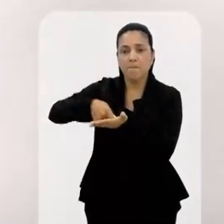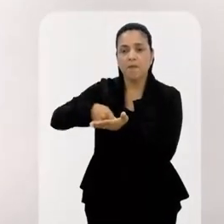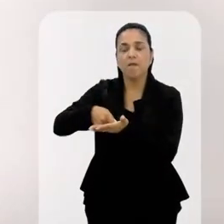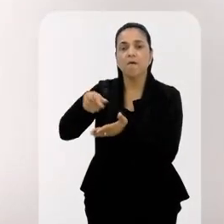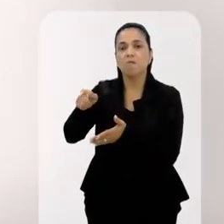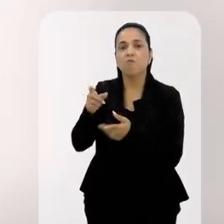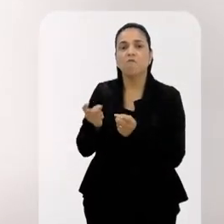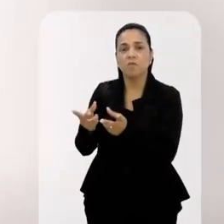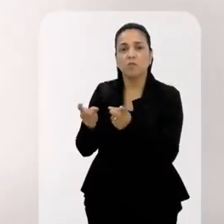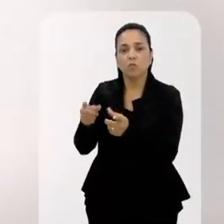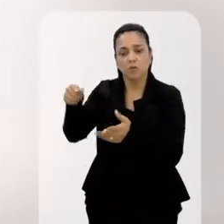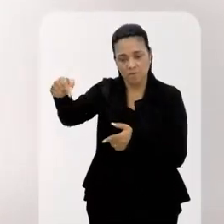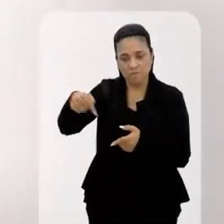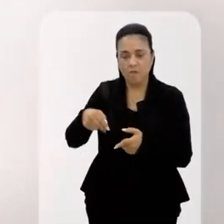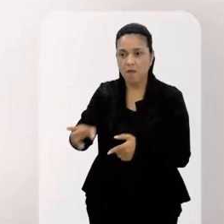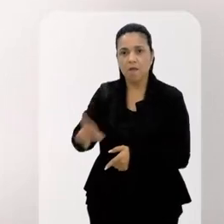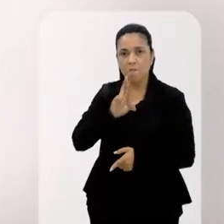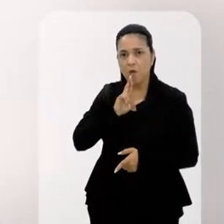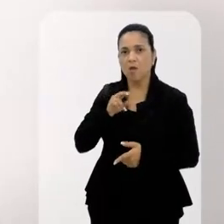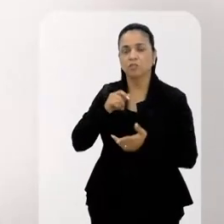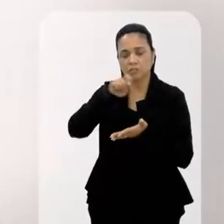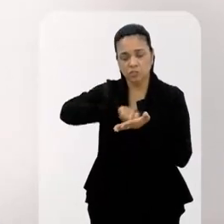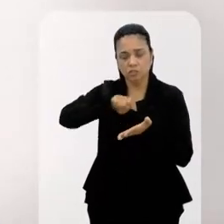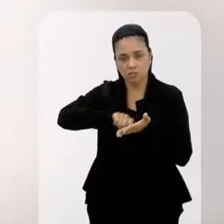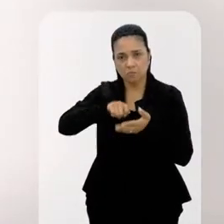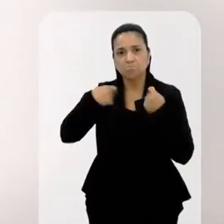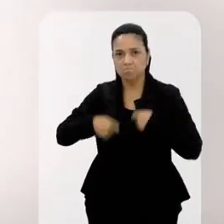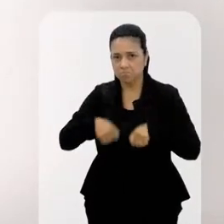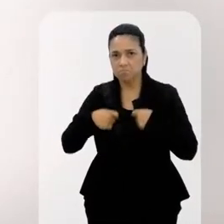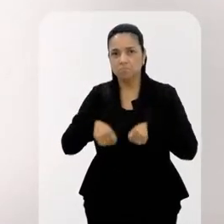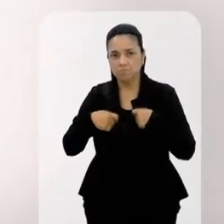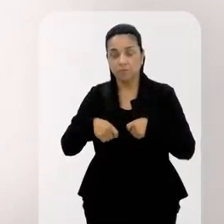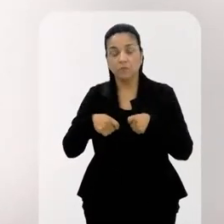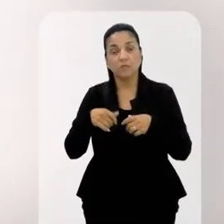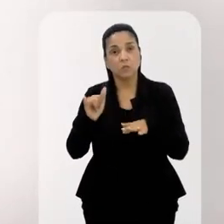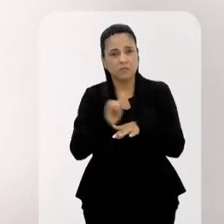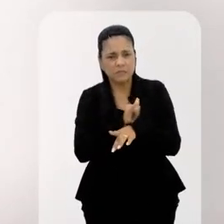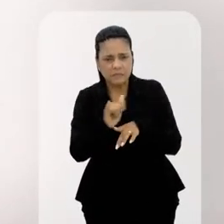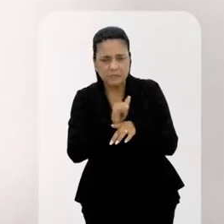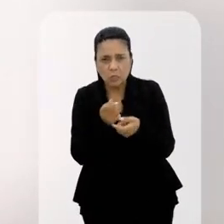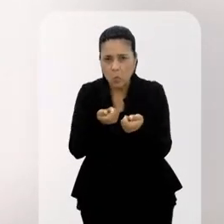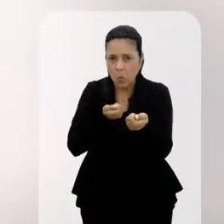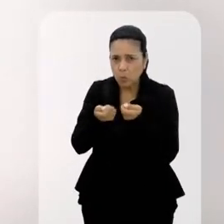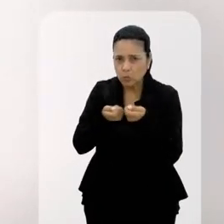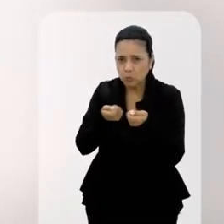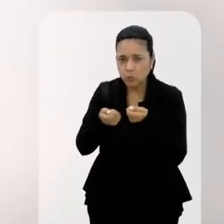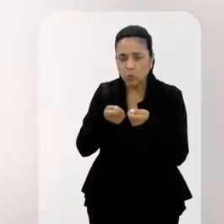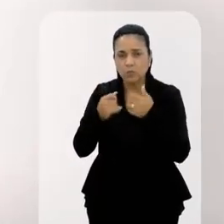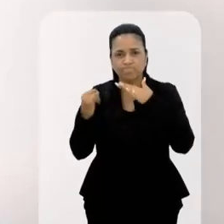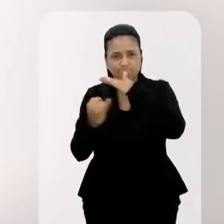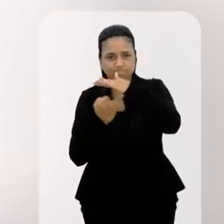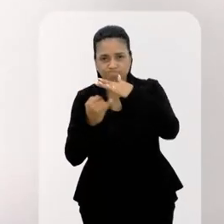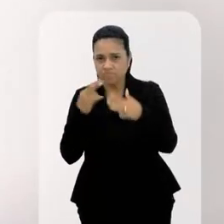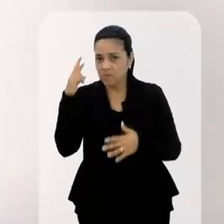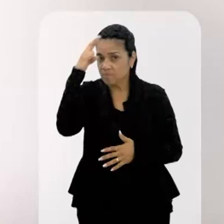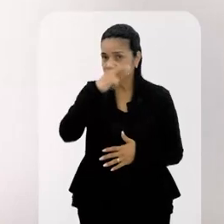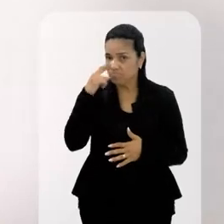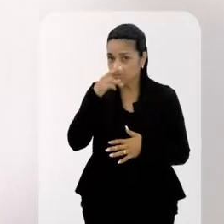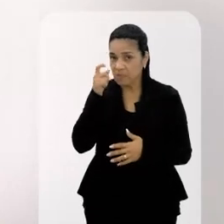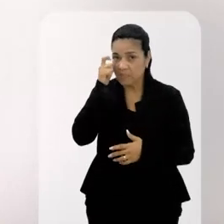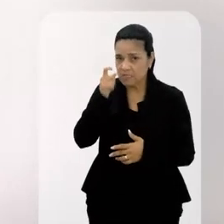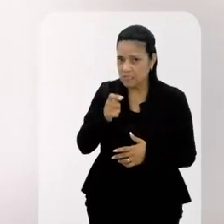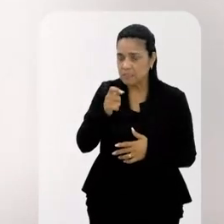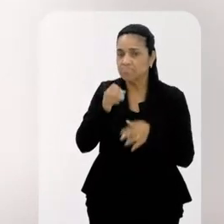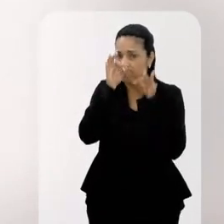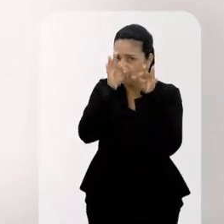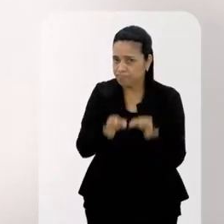notificava o prestador de serviço e ele era obrigado a prestar uma resposta por escrito. Então, eu acho que esses mecanismos de controle, esses órgãos fiscalizadores são